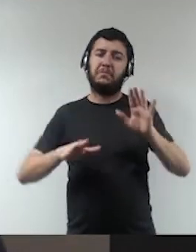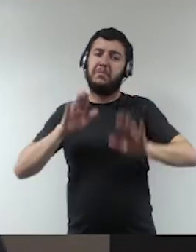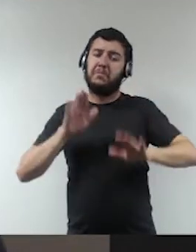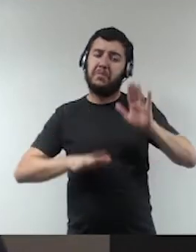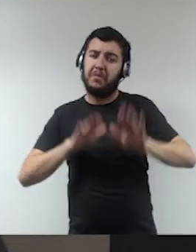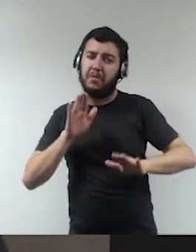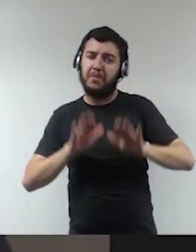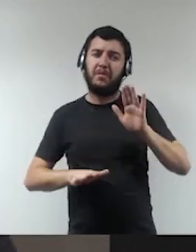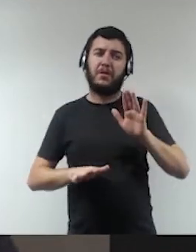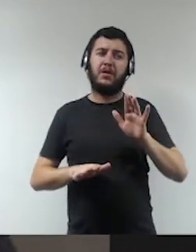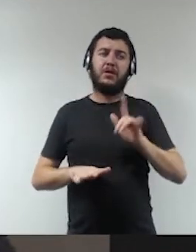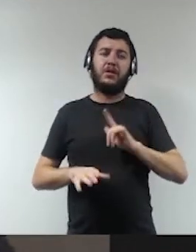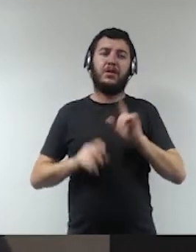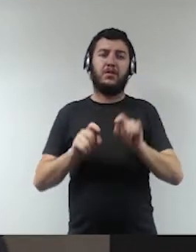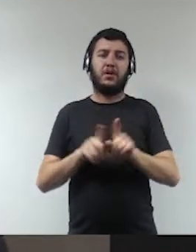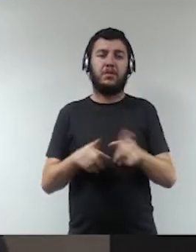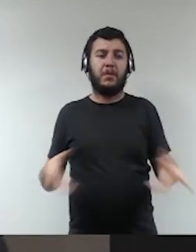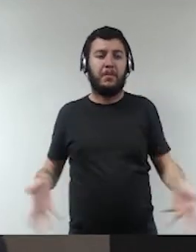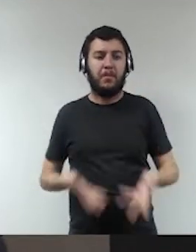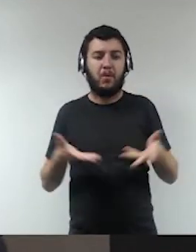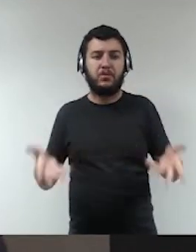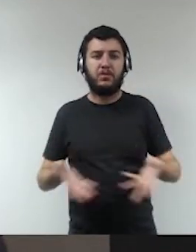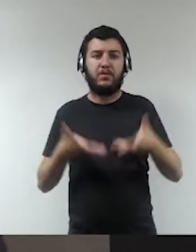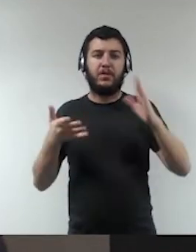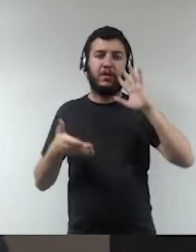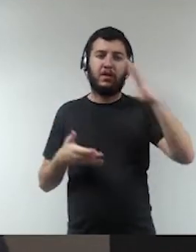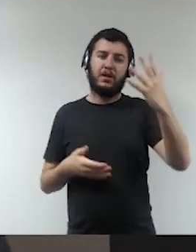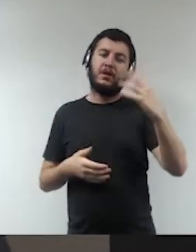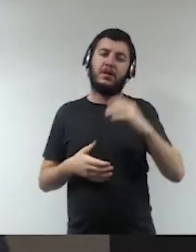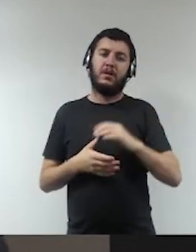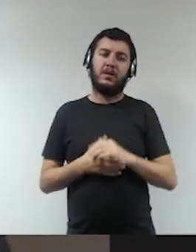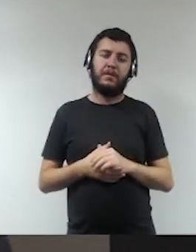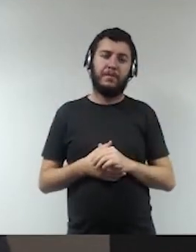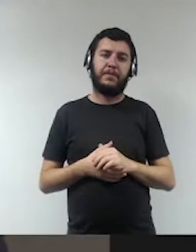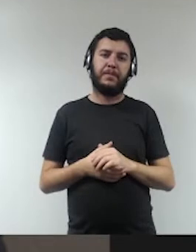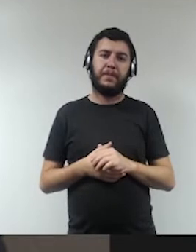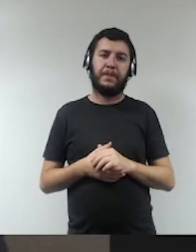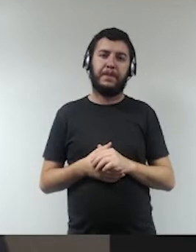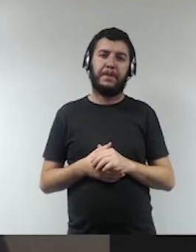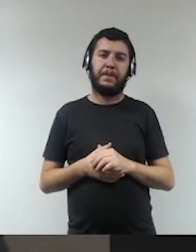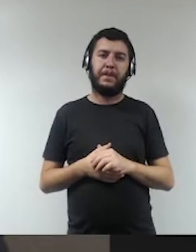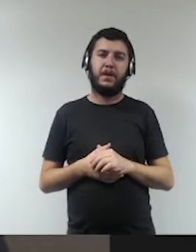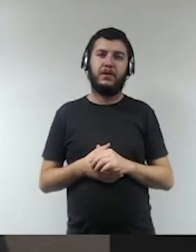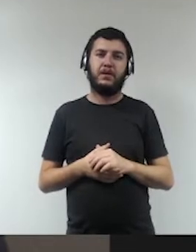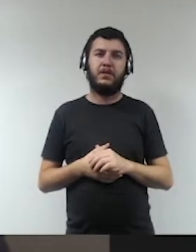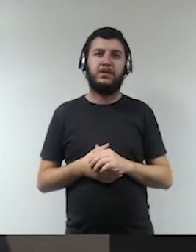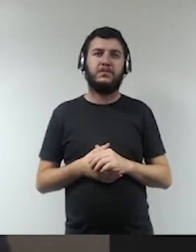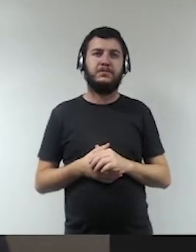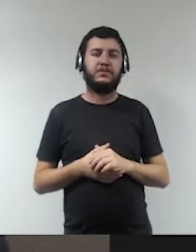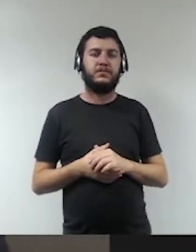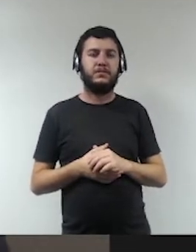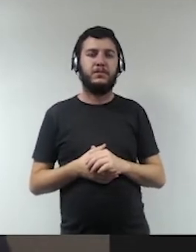deva se dar com uma motivação das decisões de maneira bastante